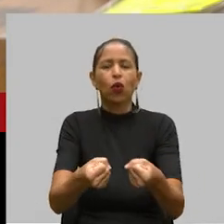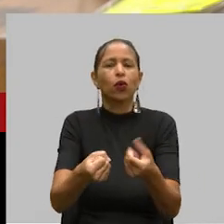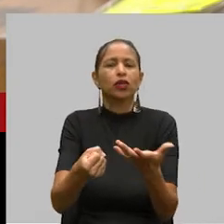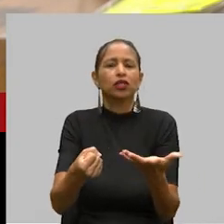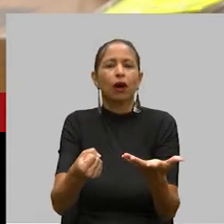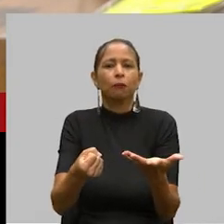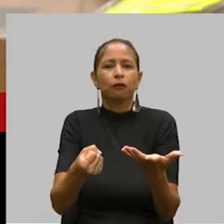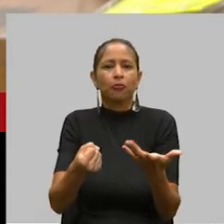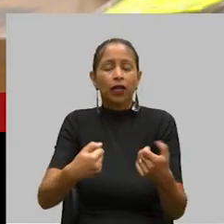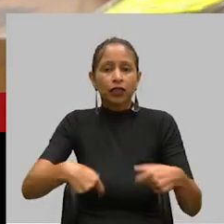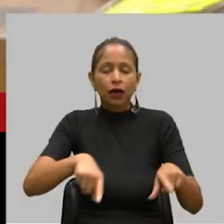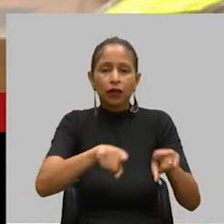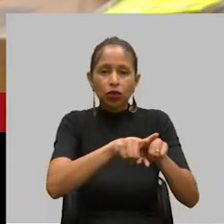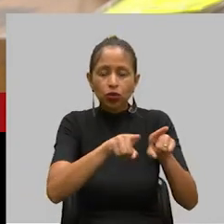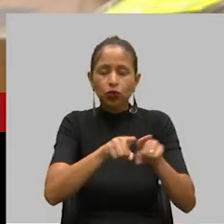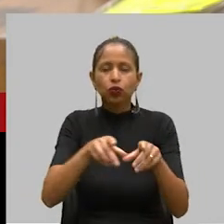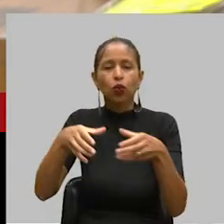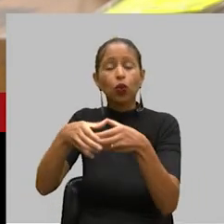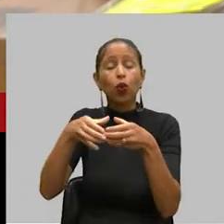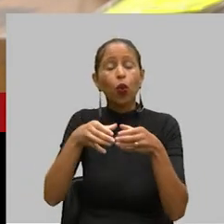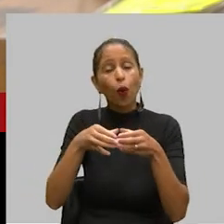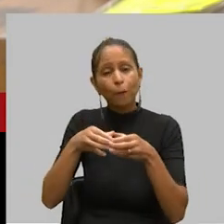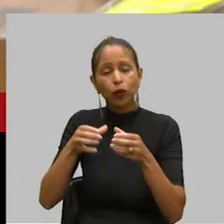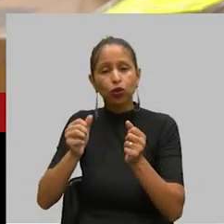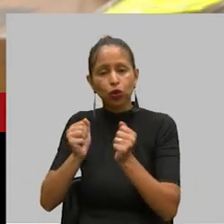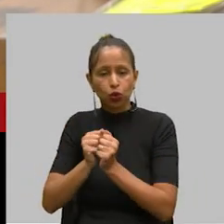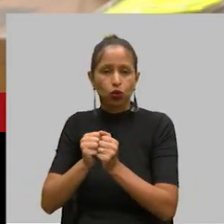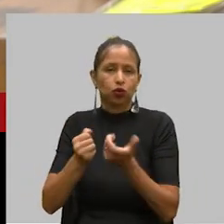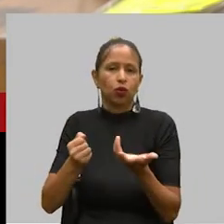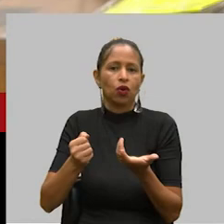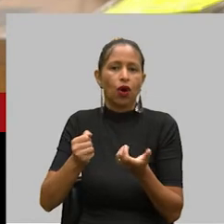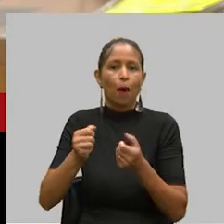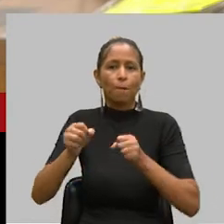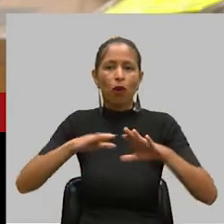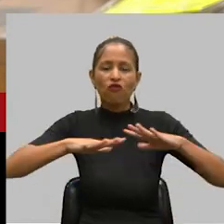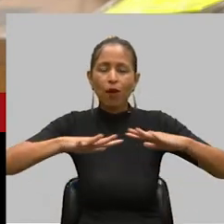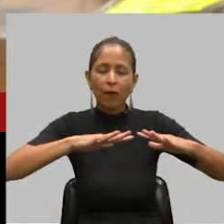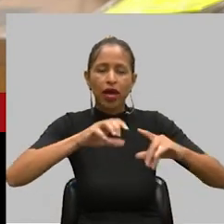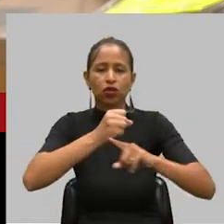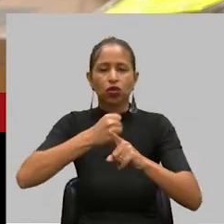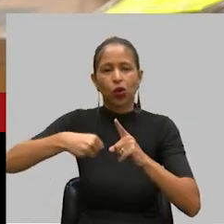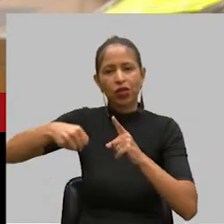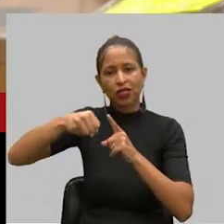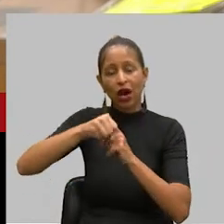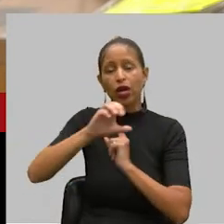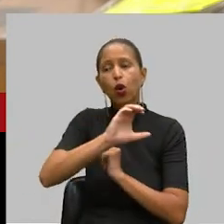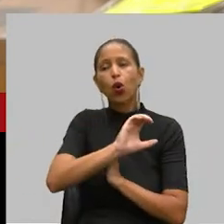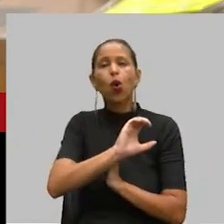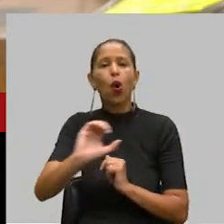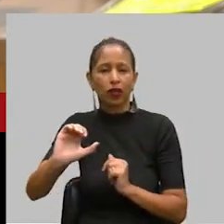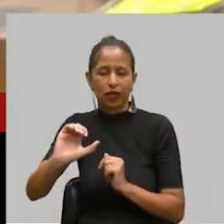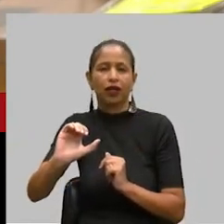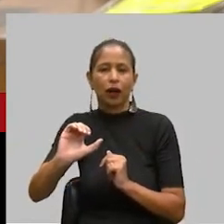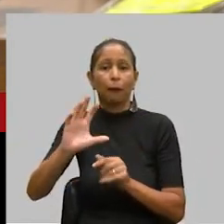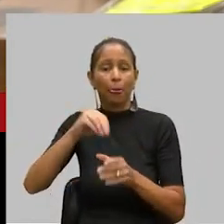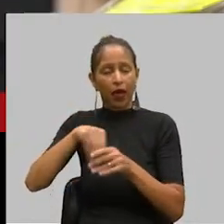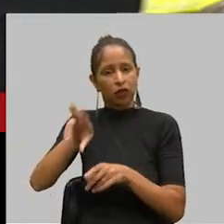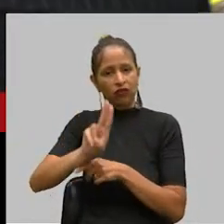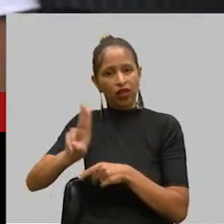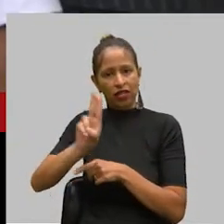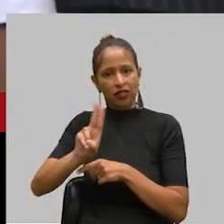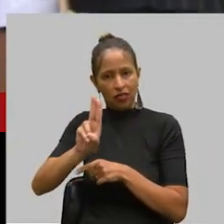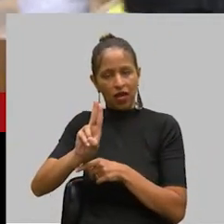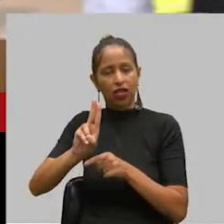interlocução entre as eh as entidades os movimentos sociais e coordenar dentro da Universidade diversos